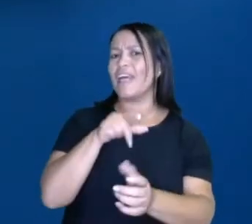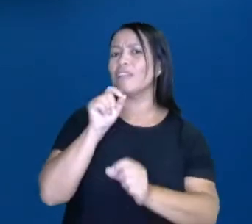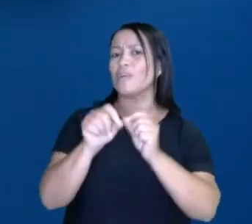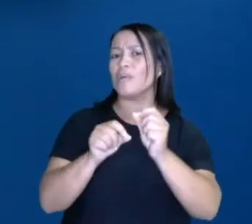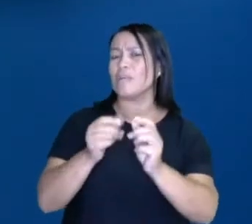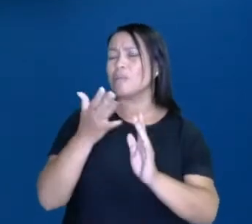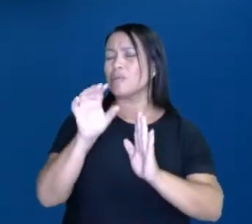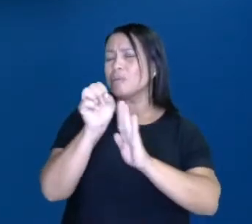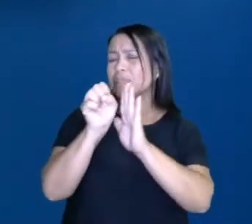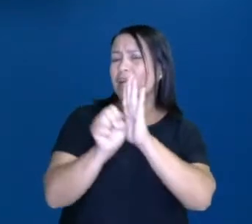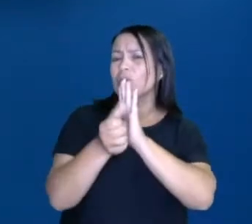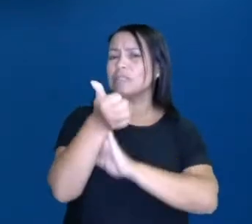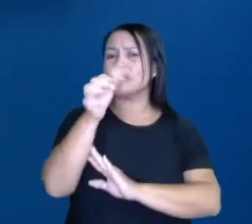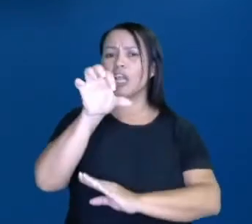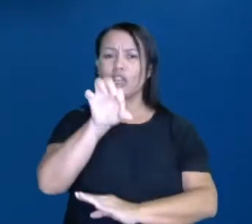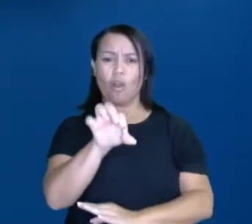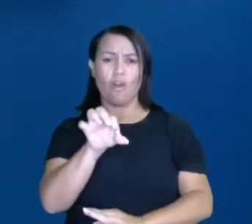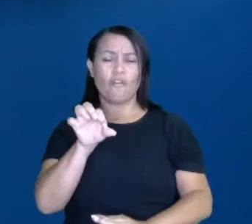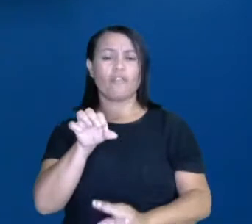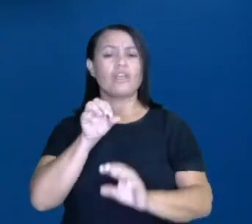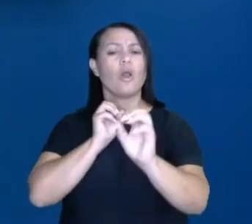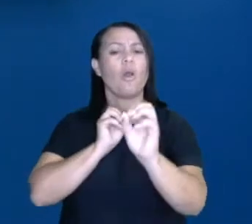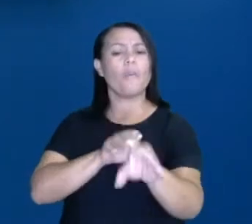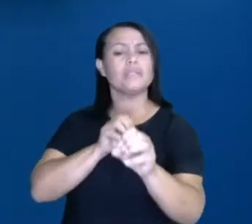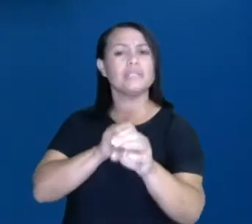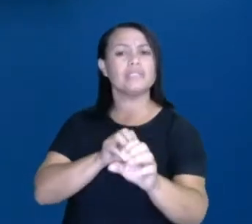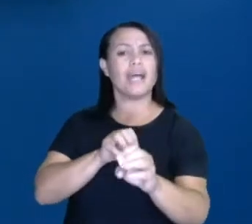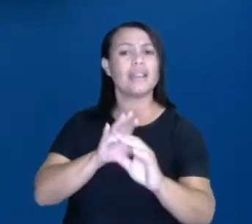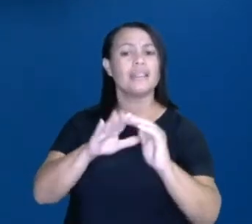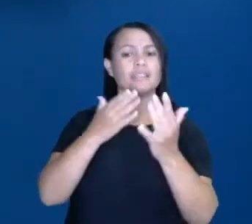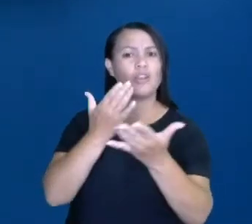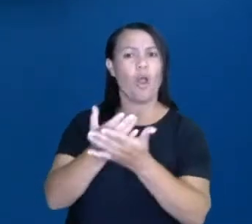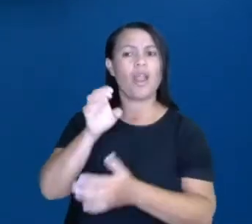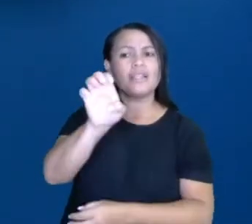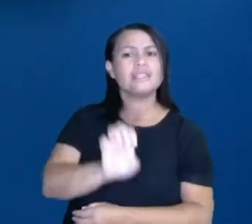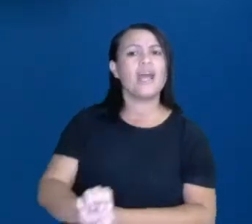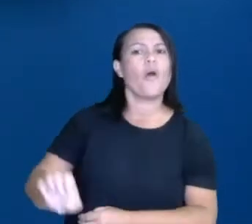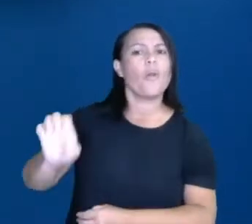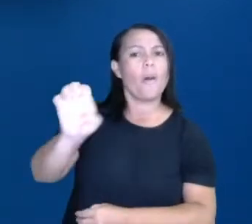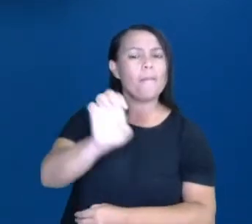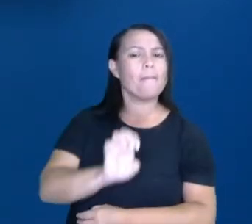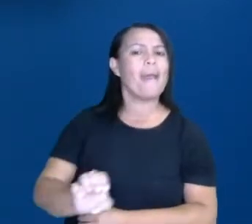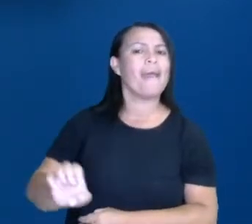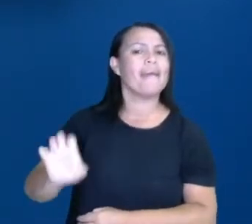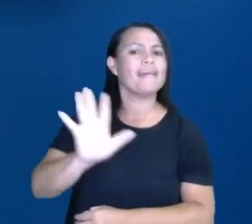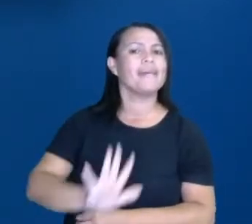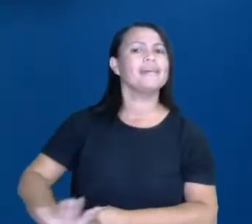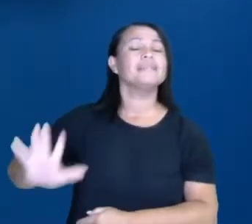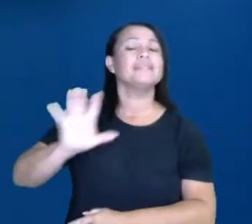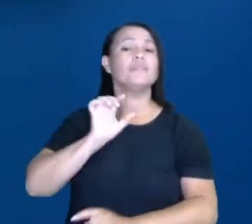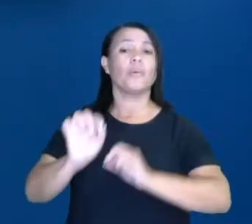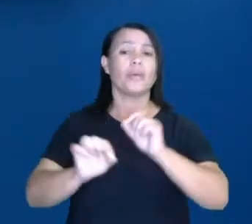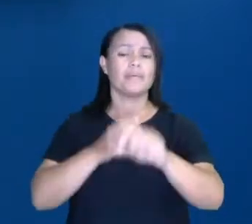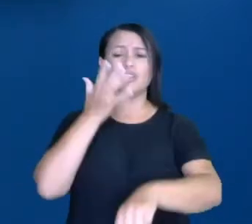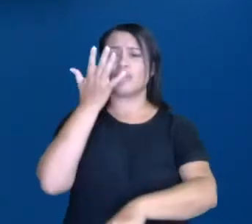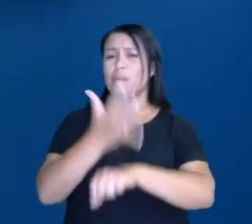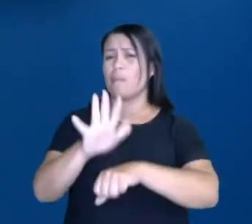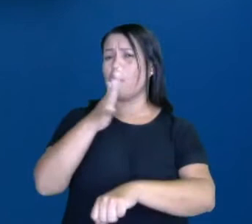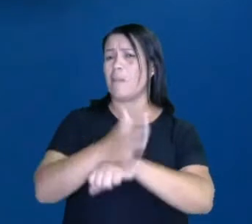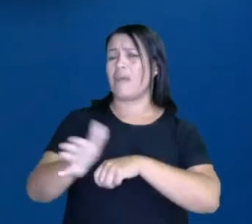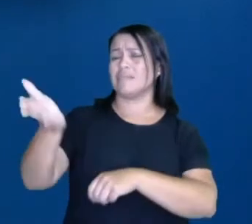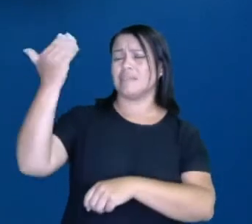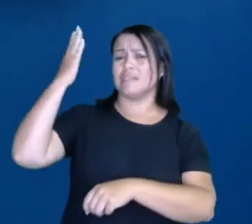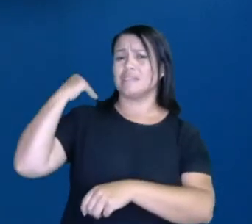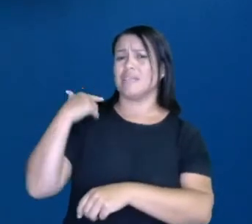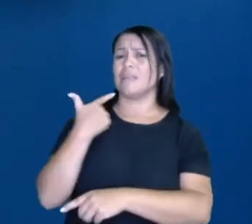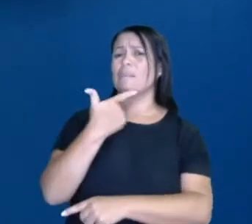século XIX e passa a ser ensinada nas escolas europeias. Mas as práticas geográficas já eram feitas há mais